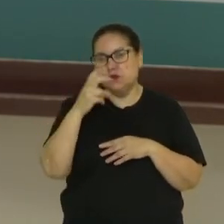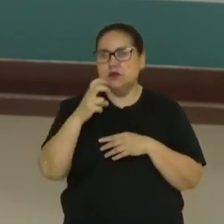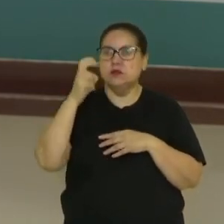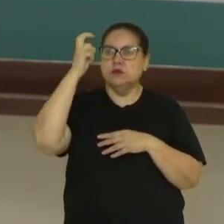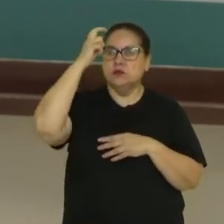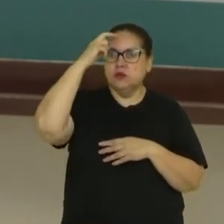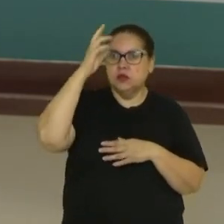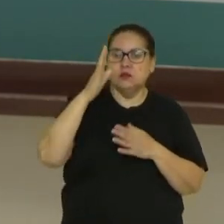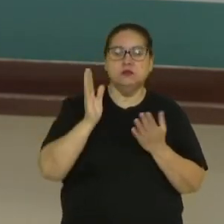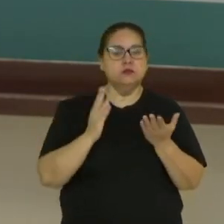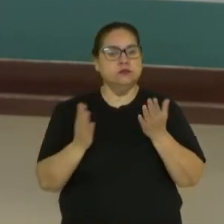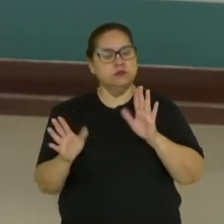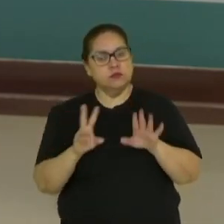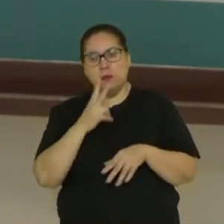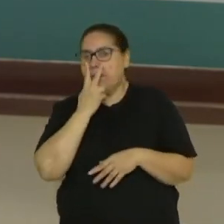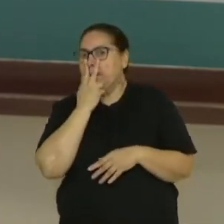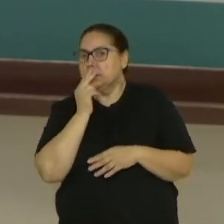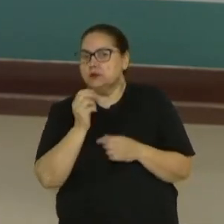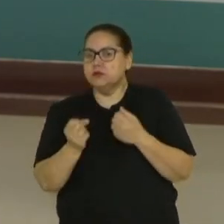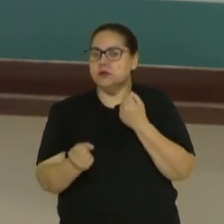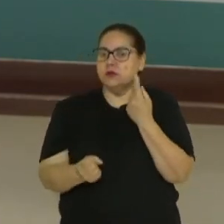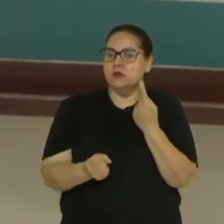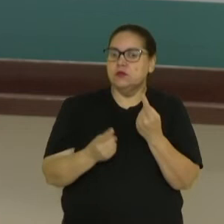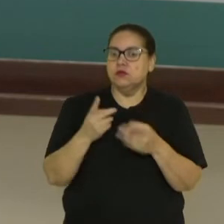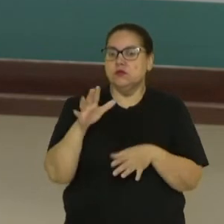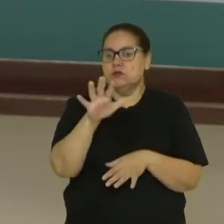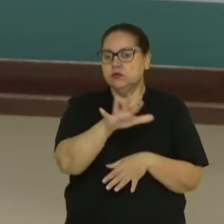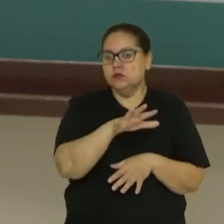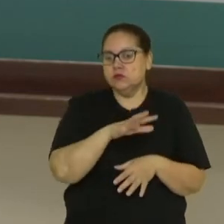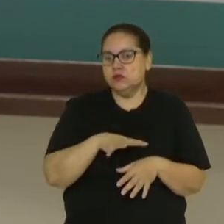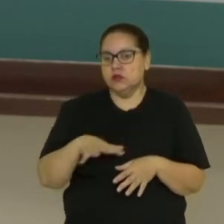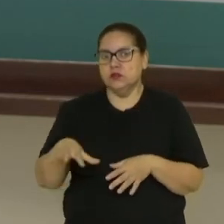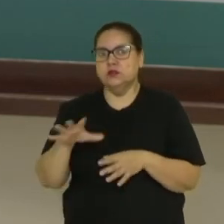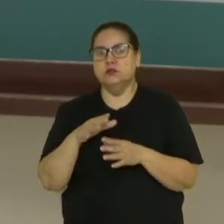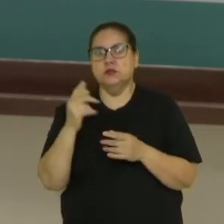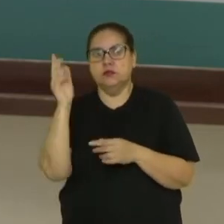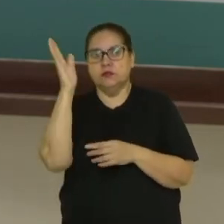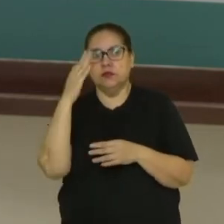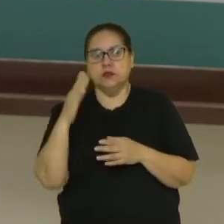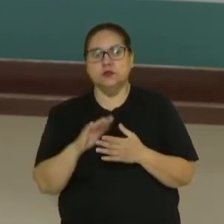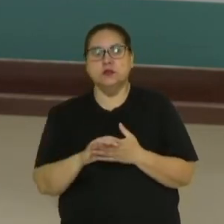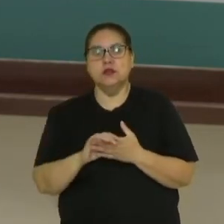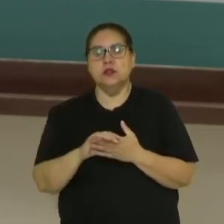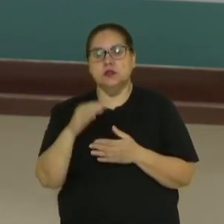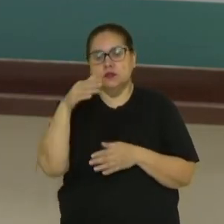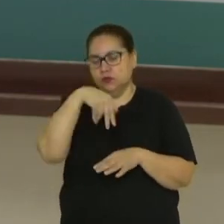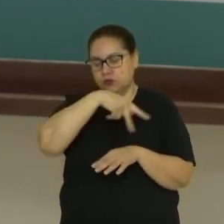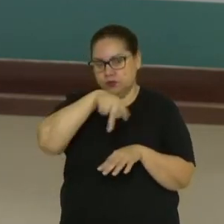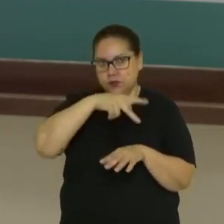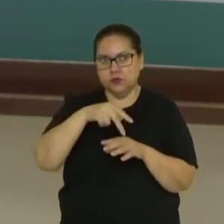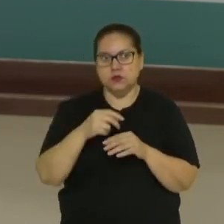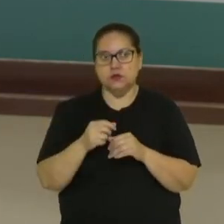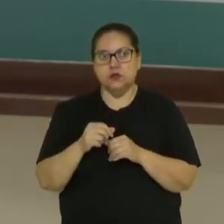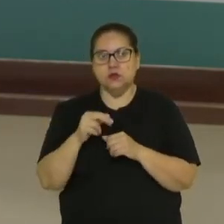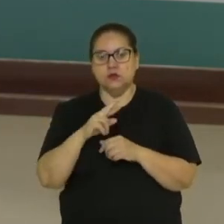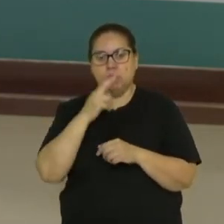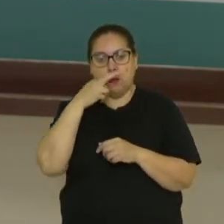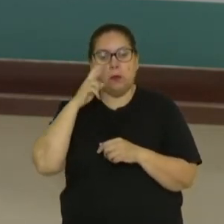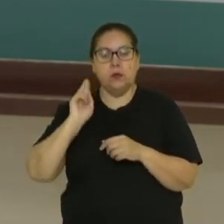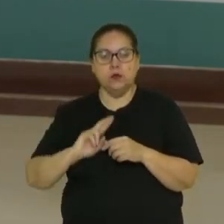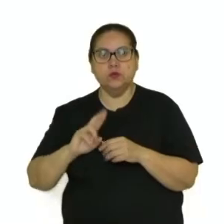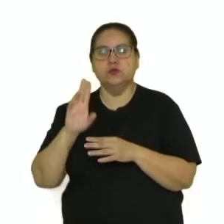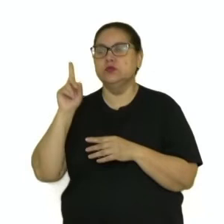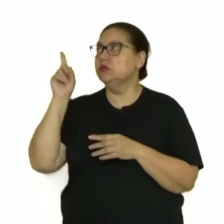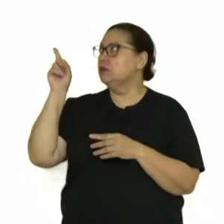cultural relativamente parecidas em algumas partes do território desses países, ok? Também temos o mundo russo ortodoxo, que é